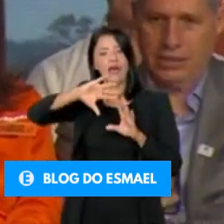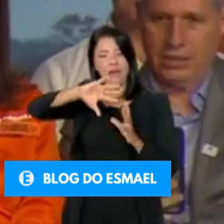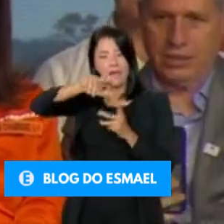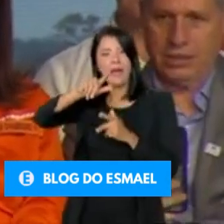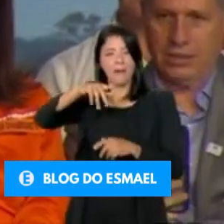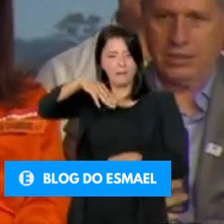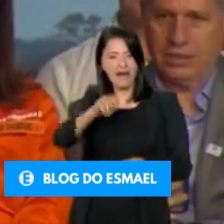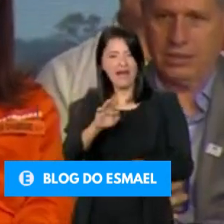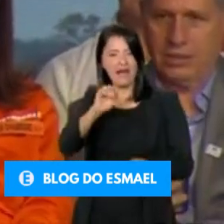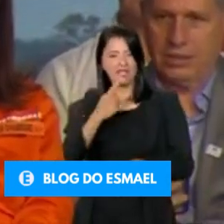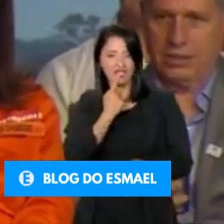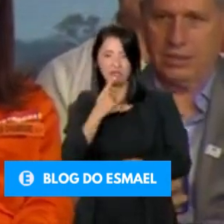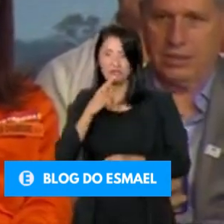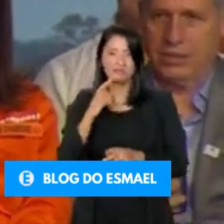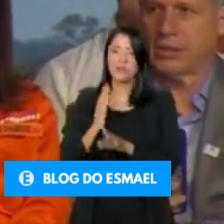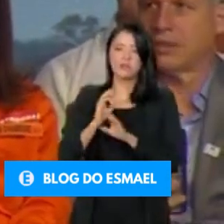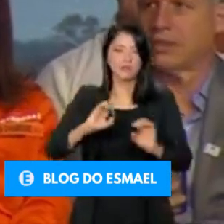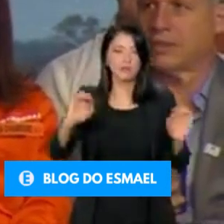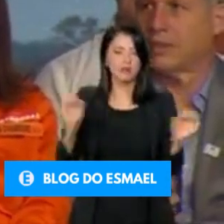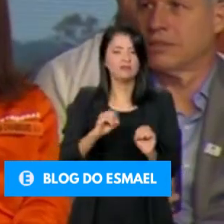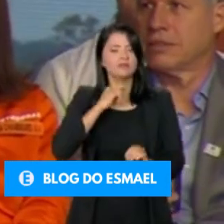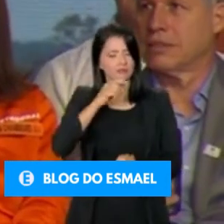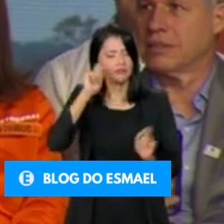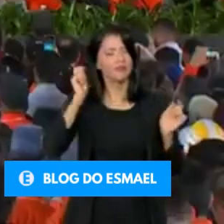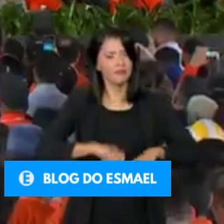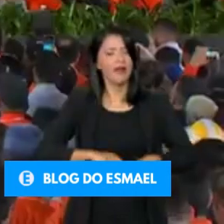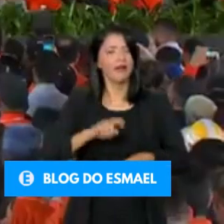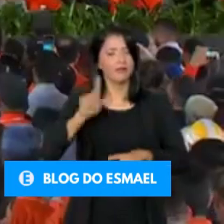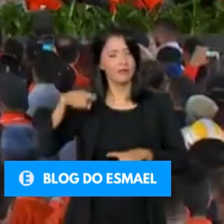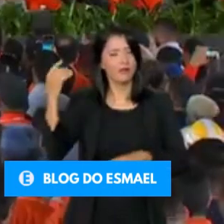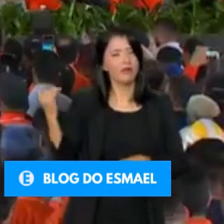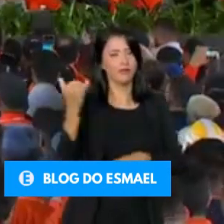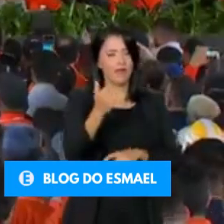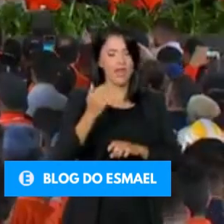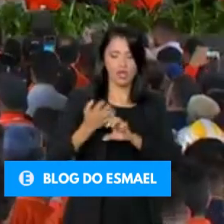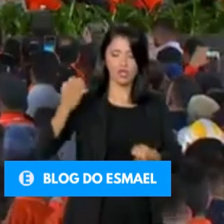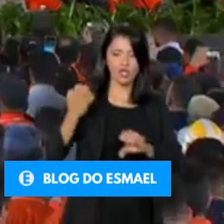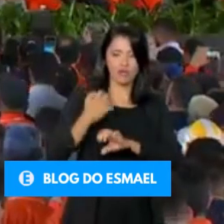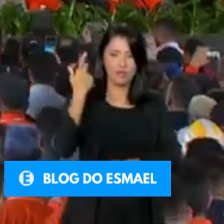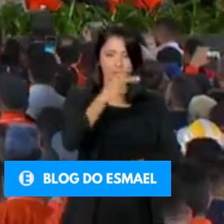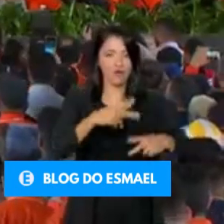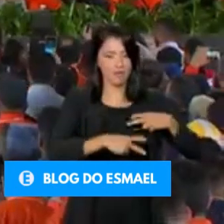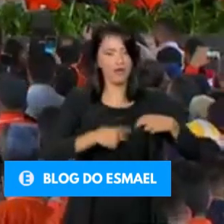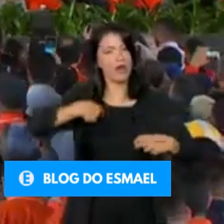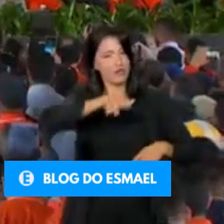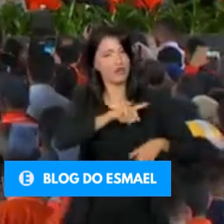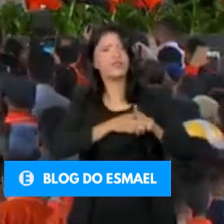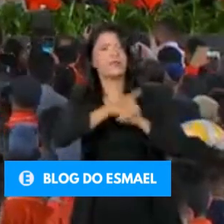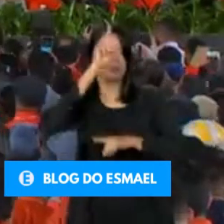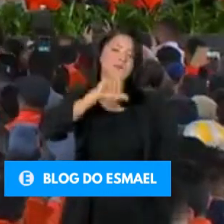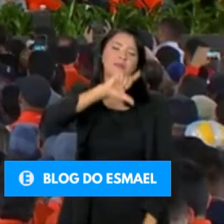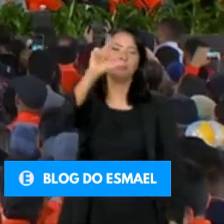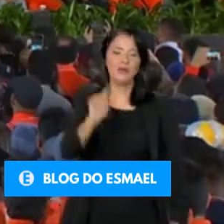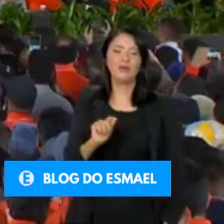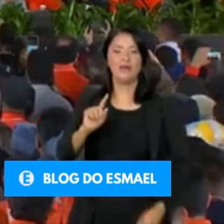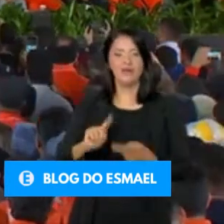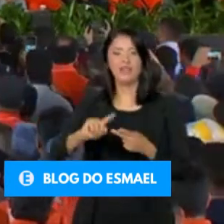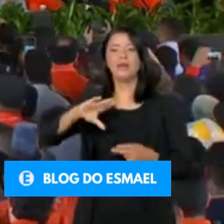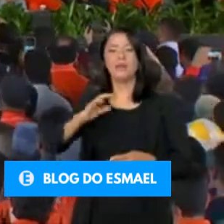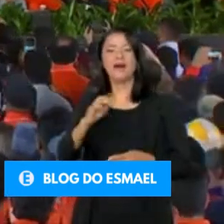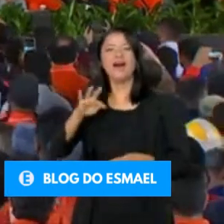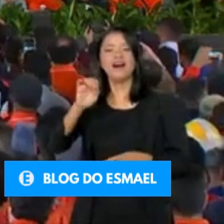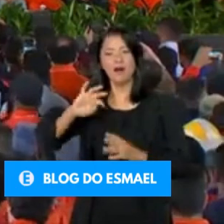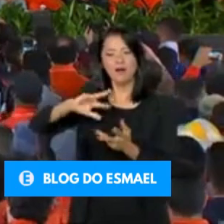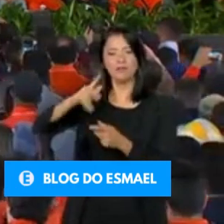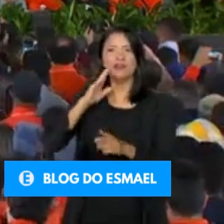nada. Eles não duvidem que daqui a pouco a gente manda a engenharia da Petrobras para Marte e para a Lua e a gente vai encontrar o